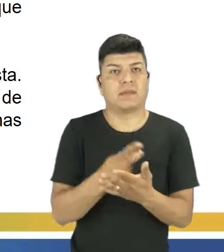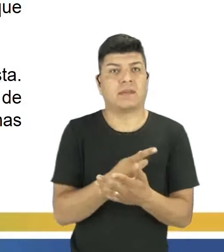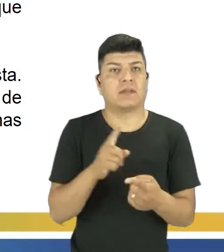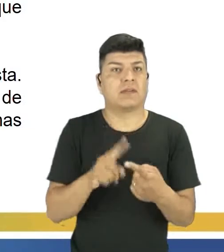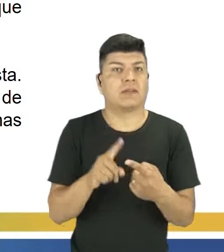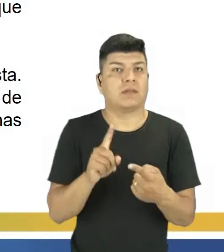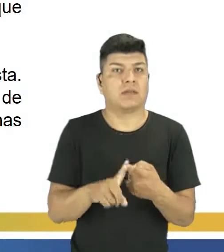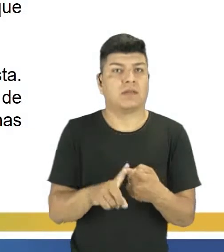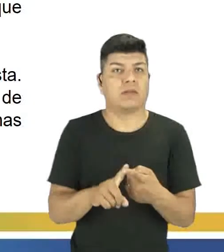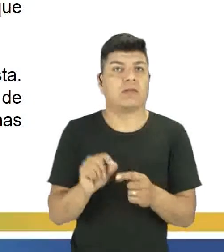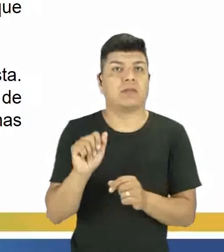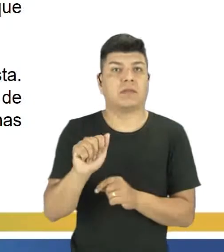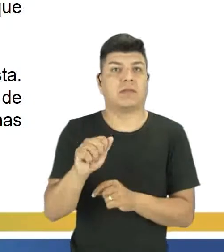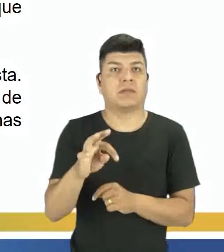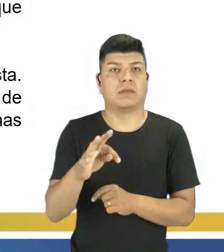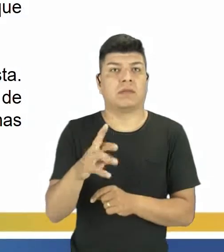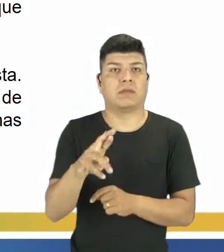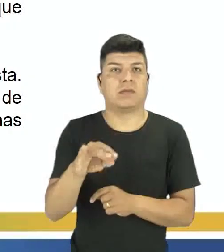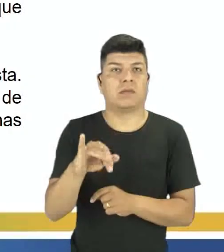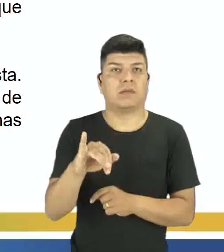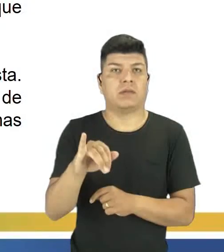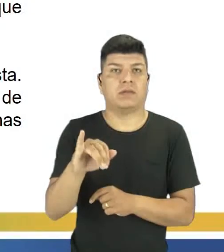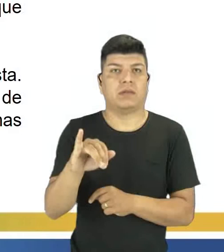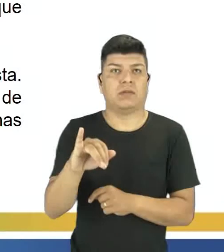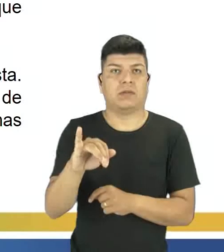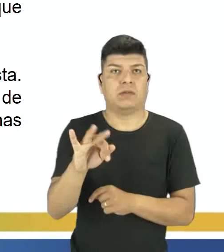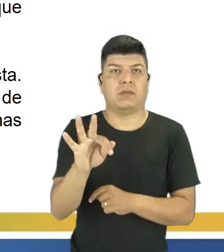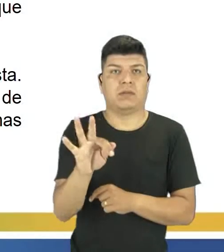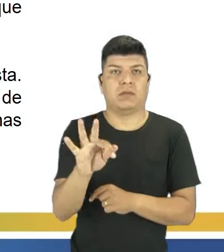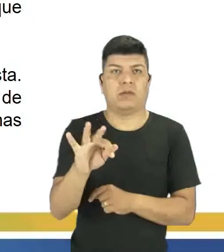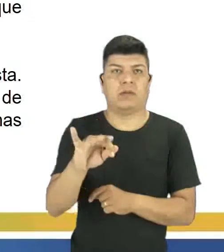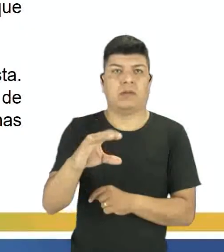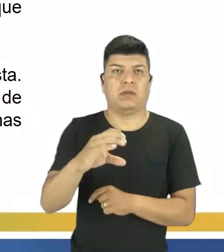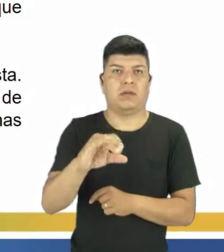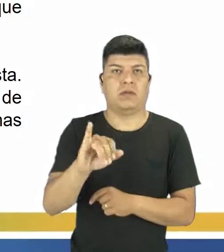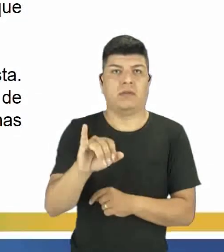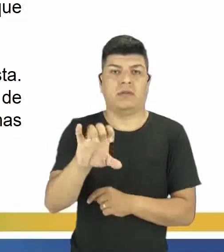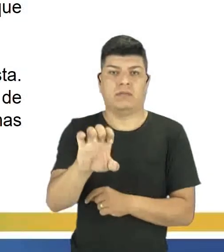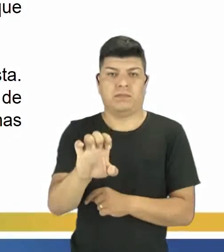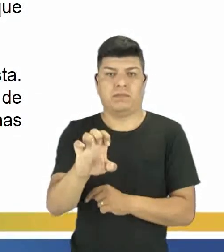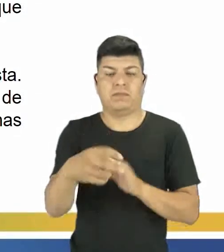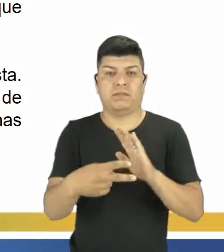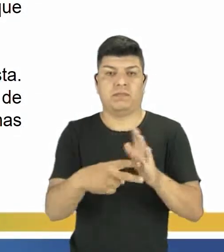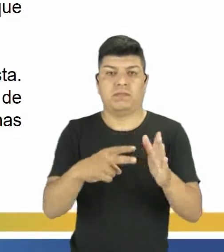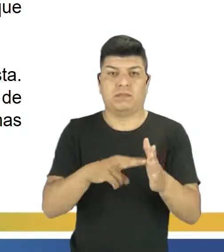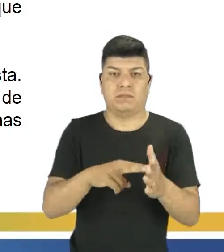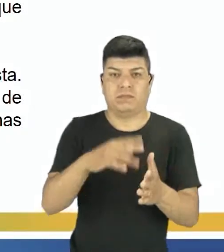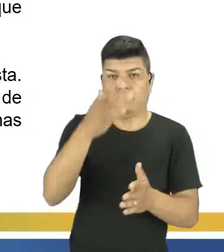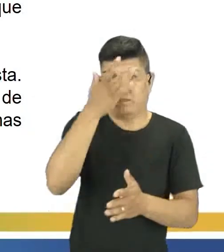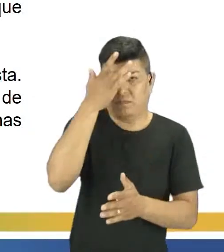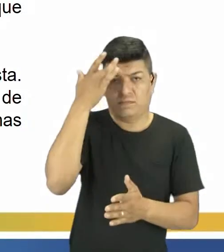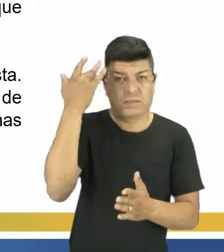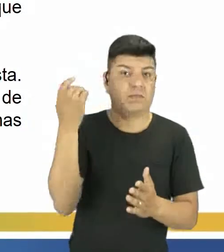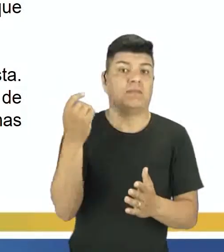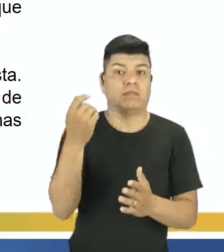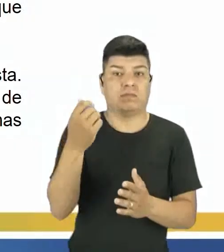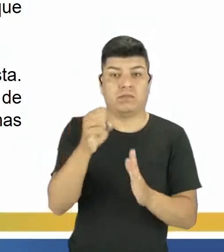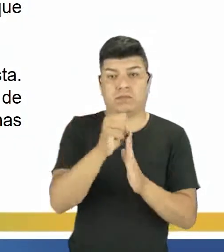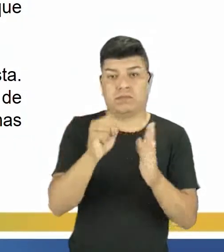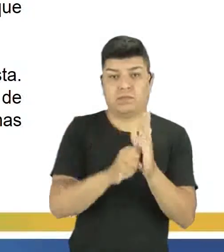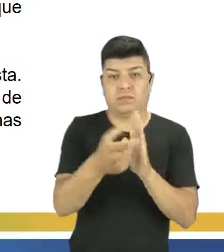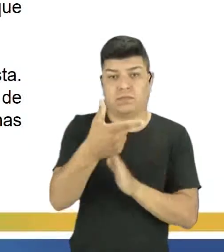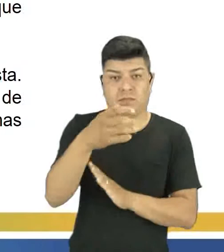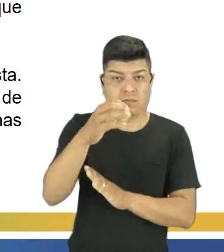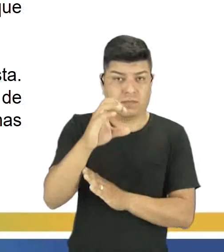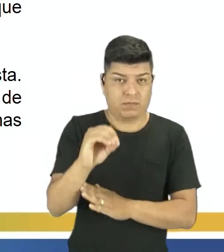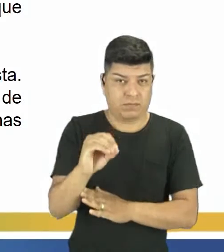incorreta por quê? Porque o termo artífice quer dizer o quê? O artista, o artesão do século XX. Não,